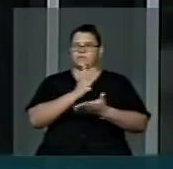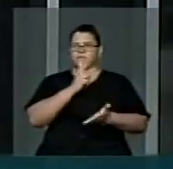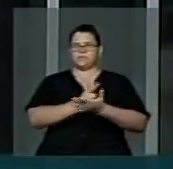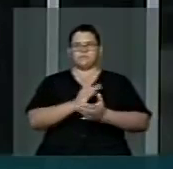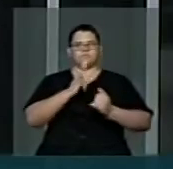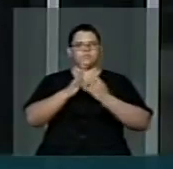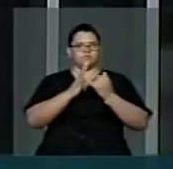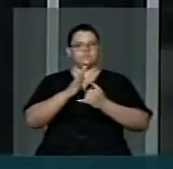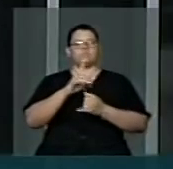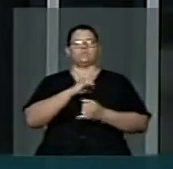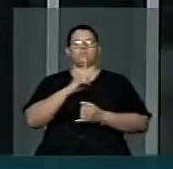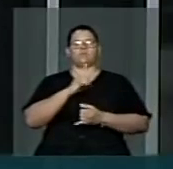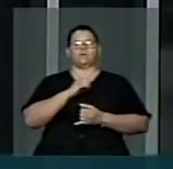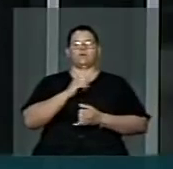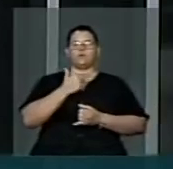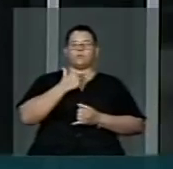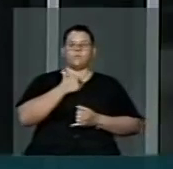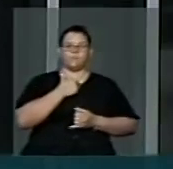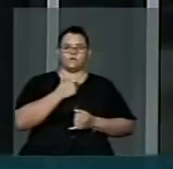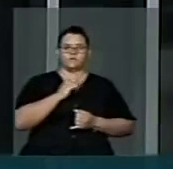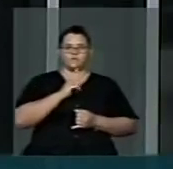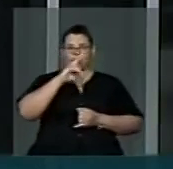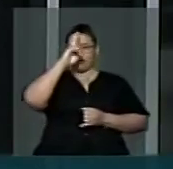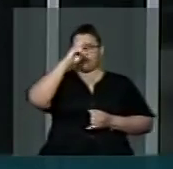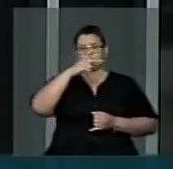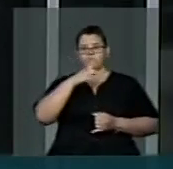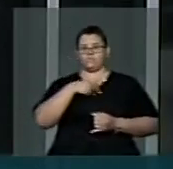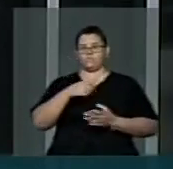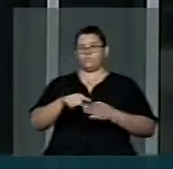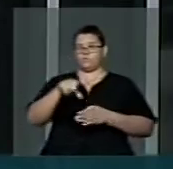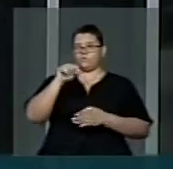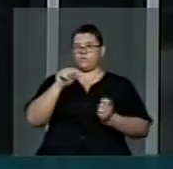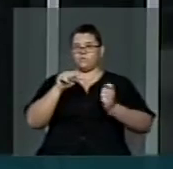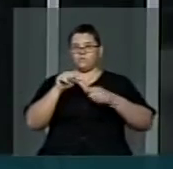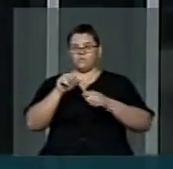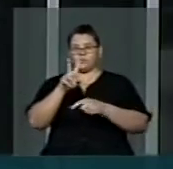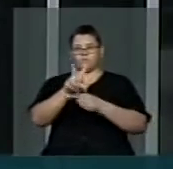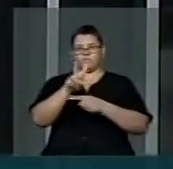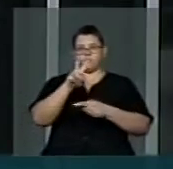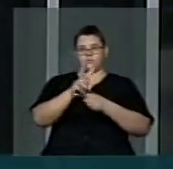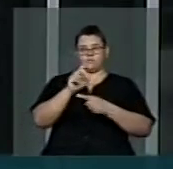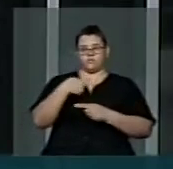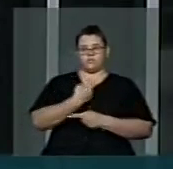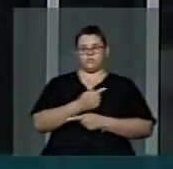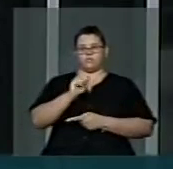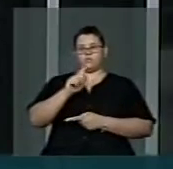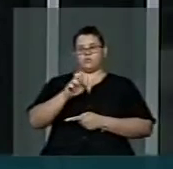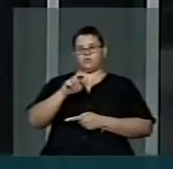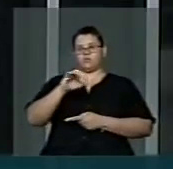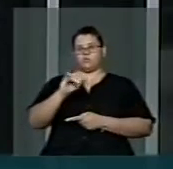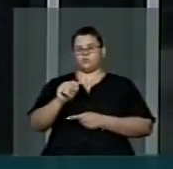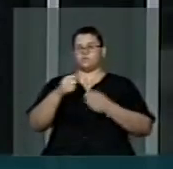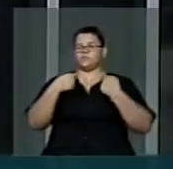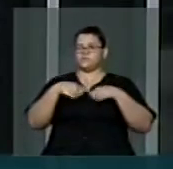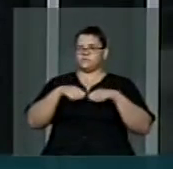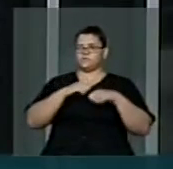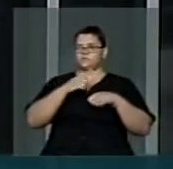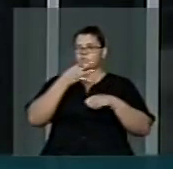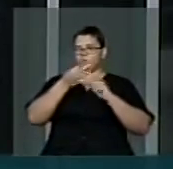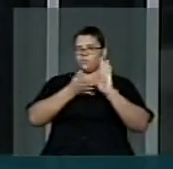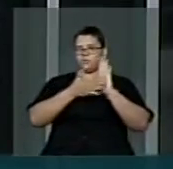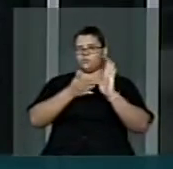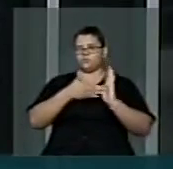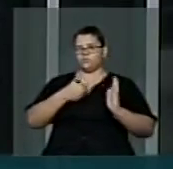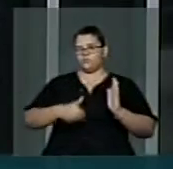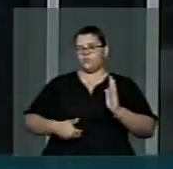institucional não possa ter o grau de autonomia assegurada à agência reguladora que defendemos, o instituto proposto pelo Executivo poderá